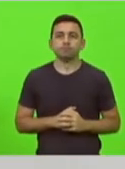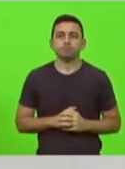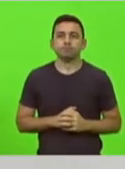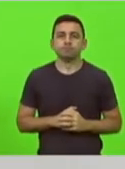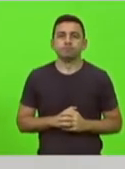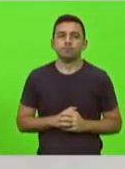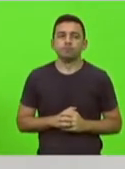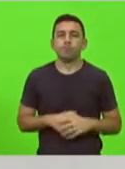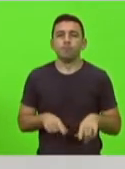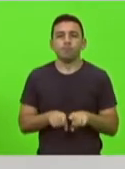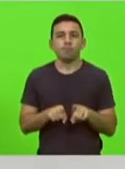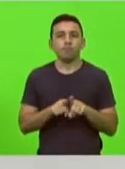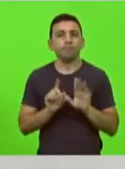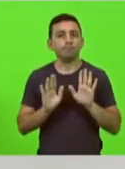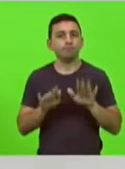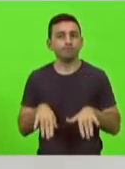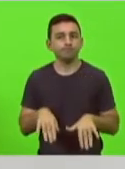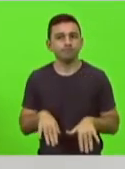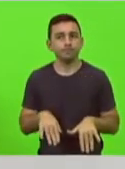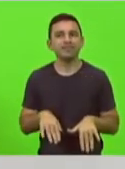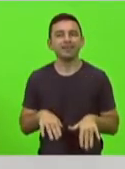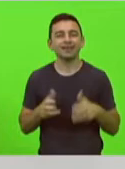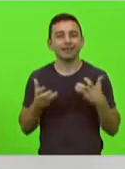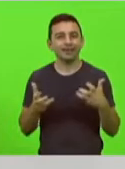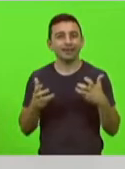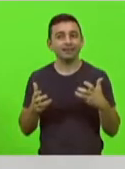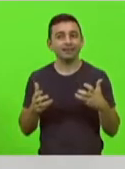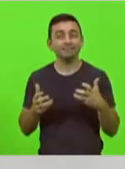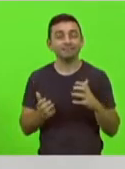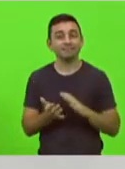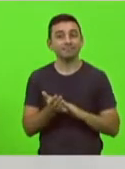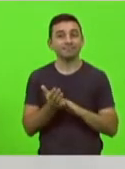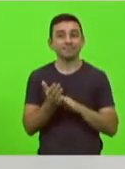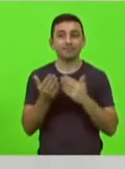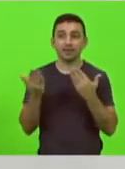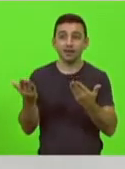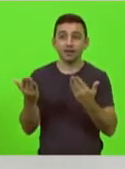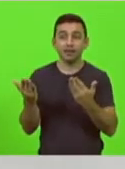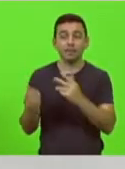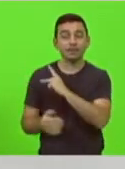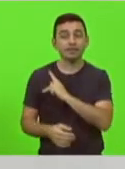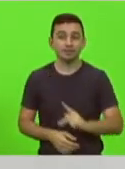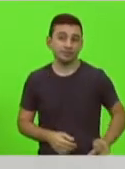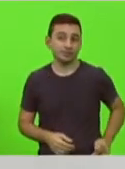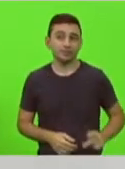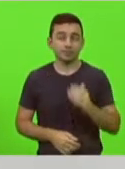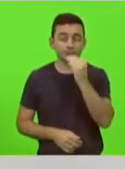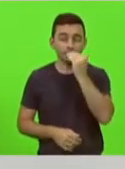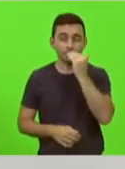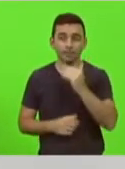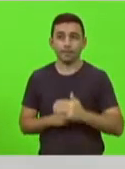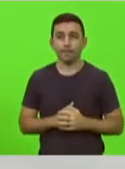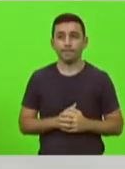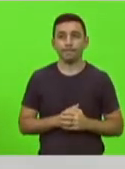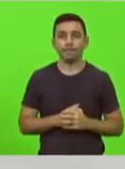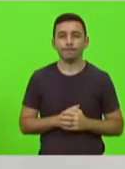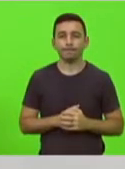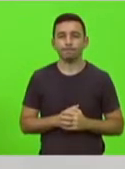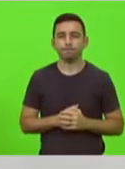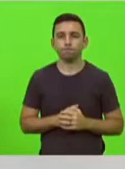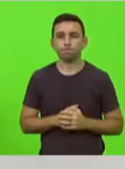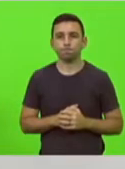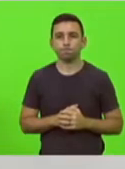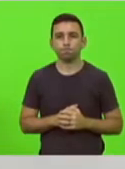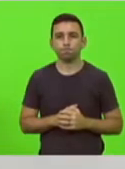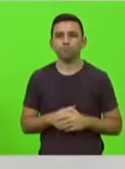E queria, finalmente, dar um viva todo especial ao presidente Moacir Sopelsa. Eu acho que é importante